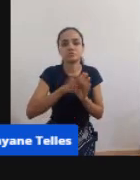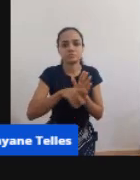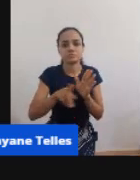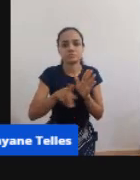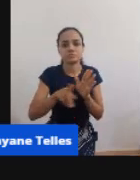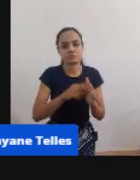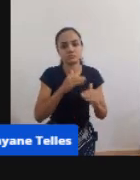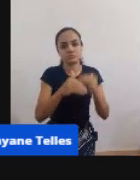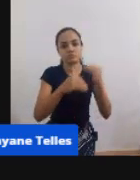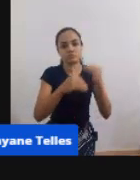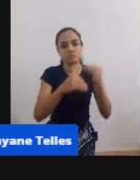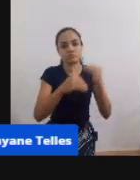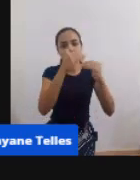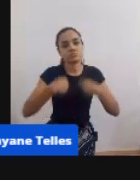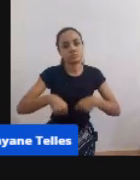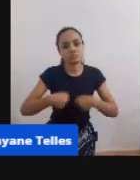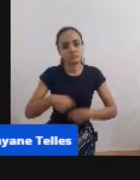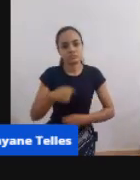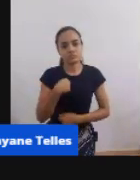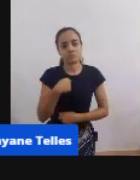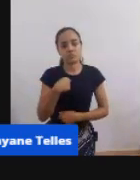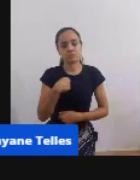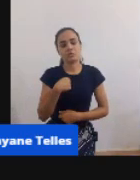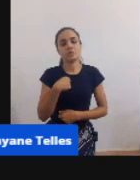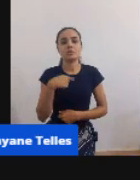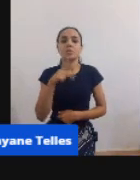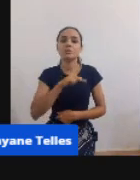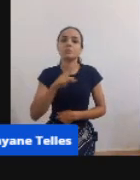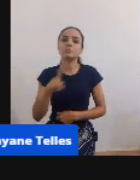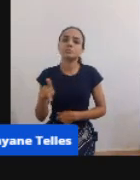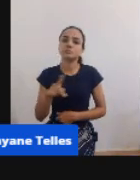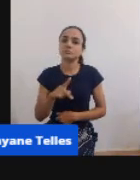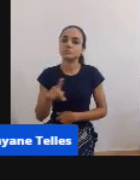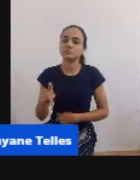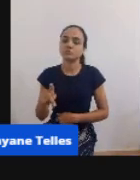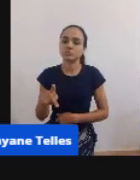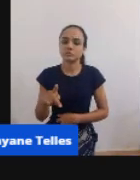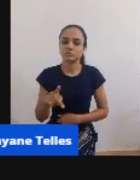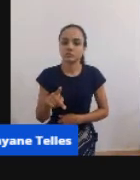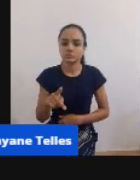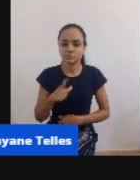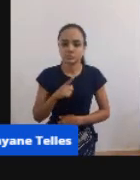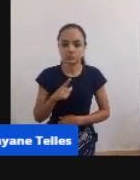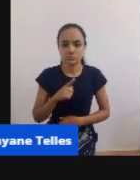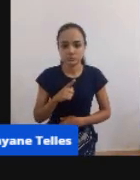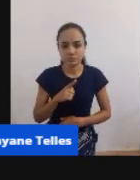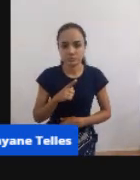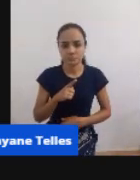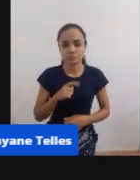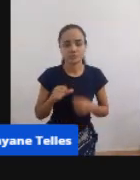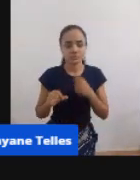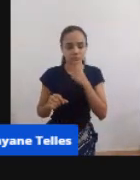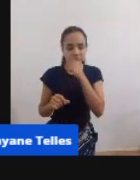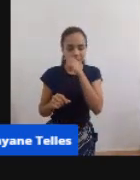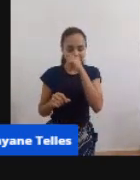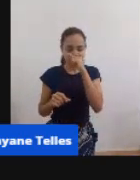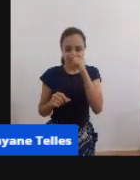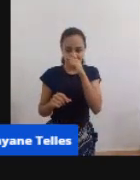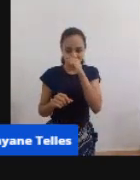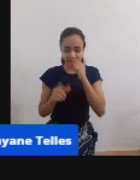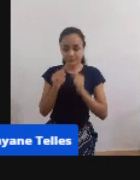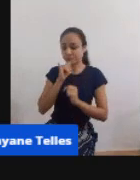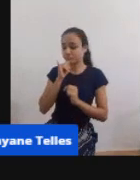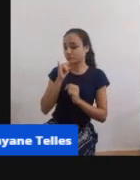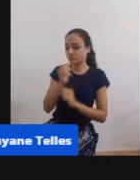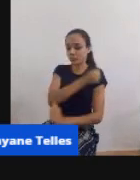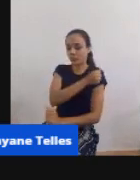eu, professor, tenha em relação às minhas turmas. Meus alunos vão precisar de acompanhamento? Como que eu vou fazer